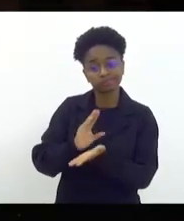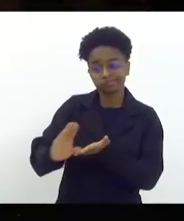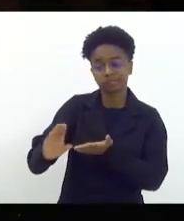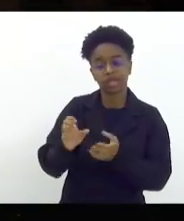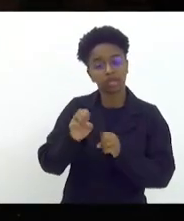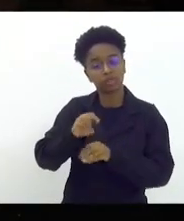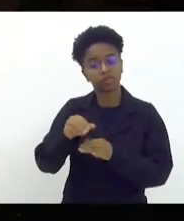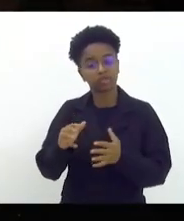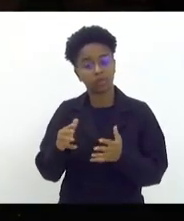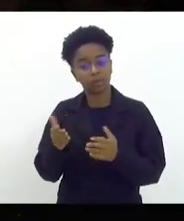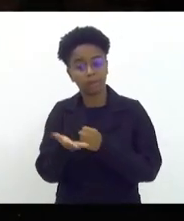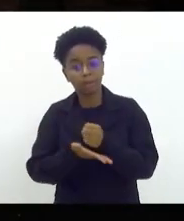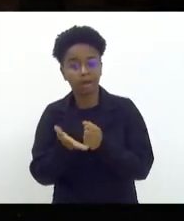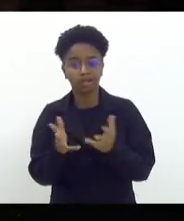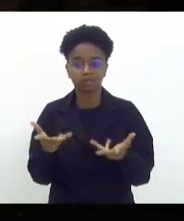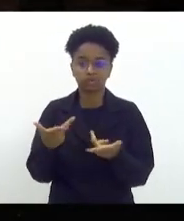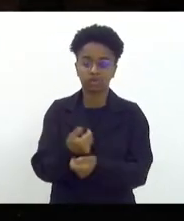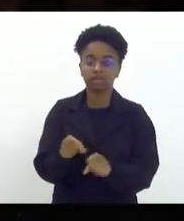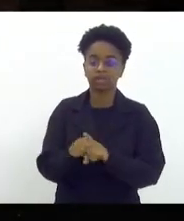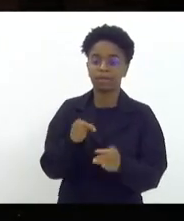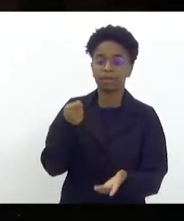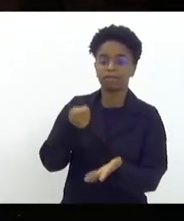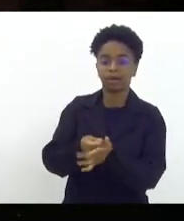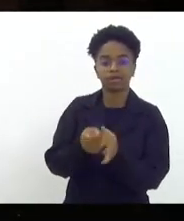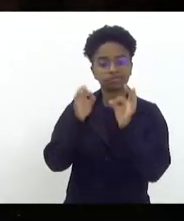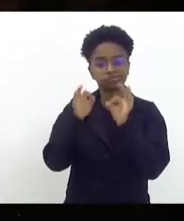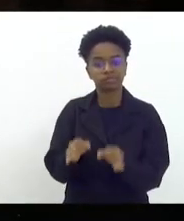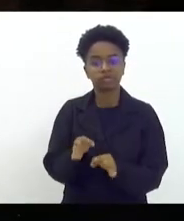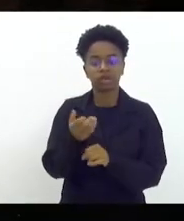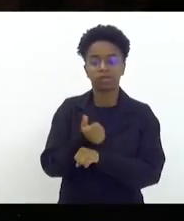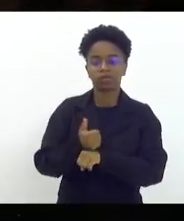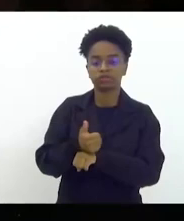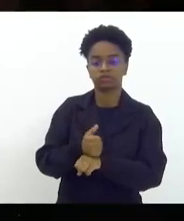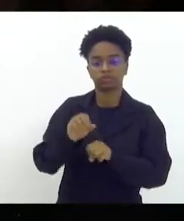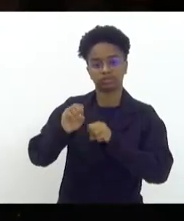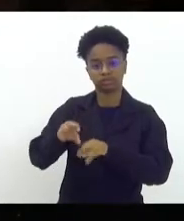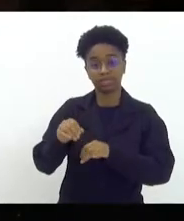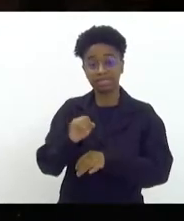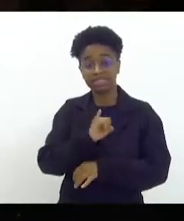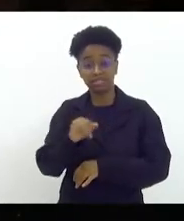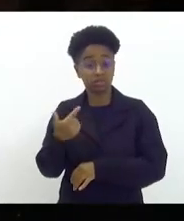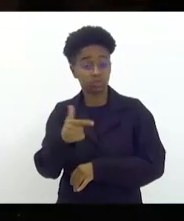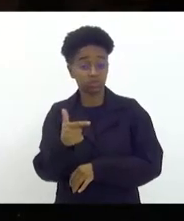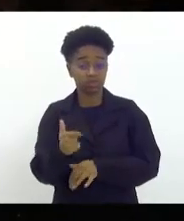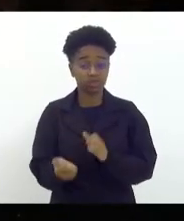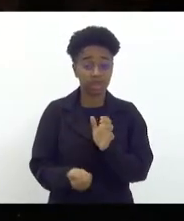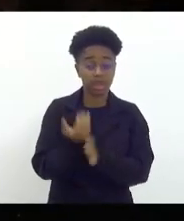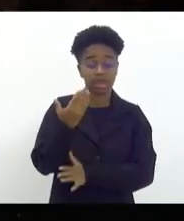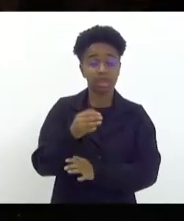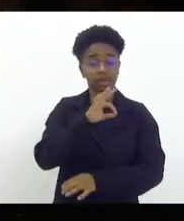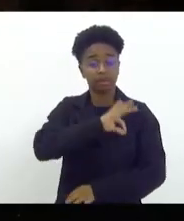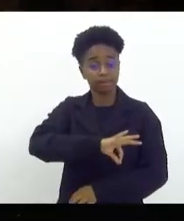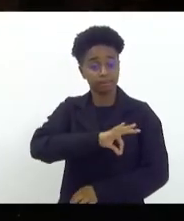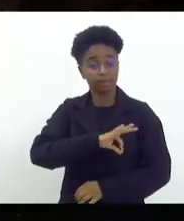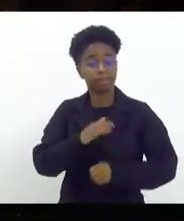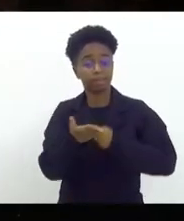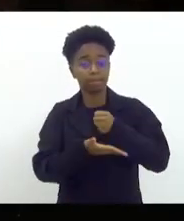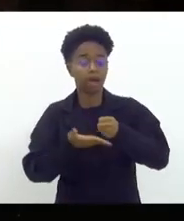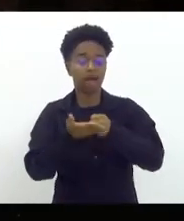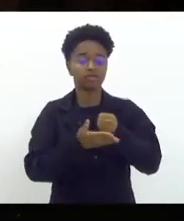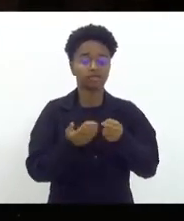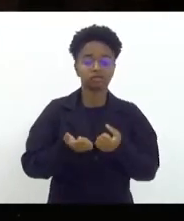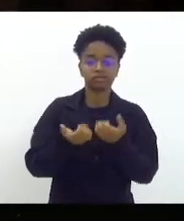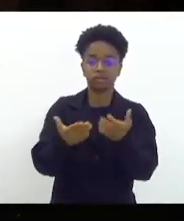sem o pagamento adequado dos profissionais de educação sim o estabelecimento de um piso salarial para esses